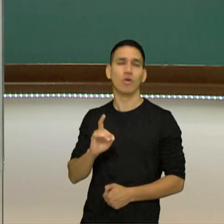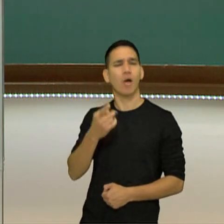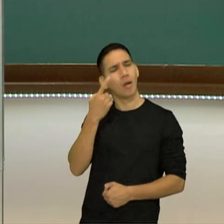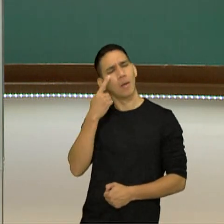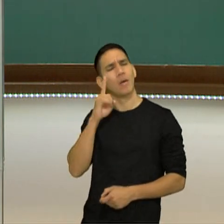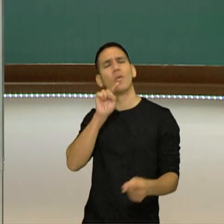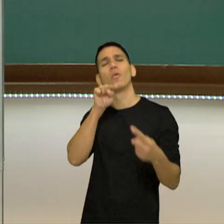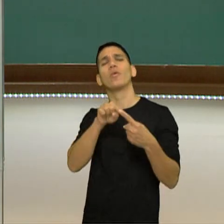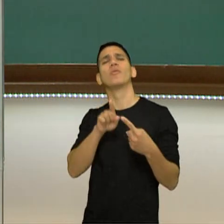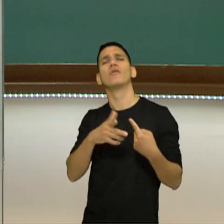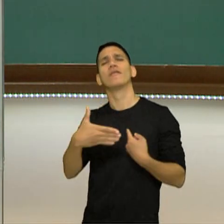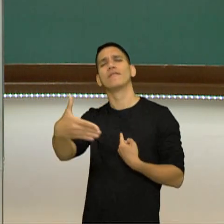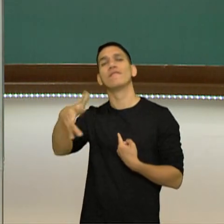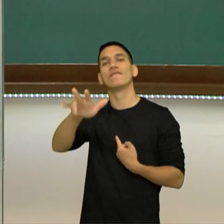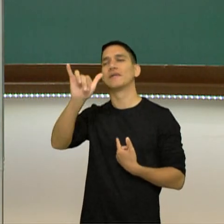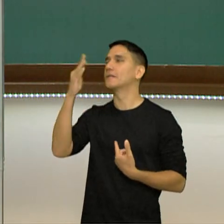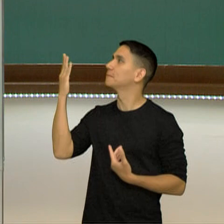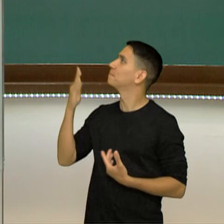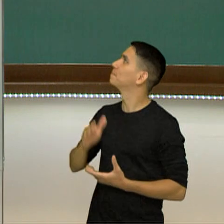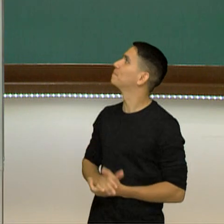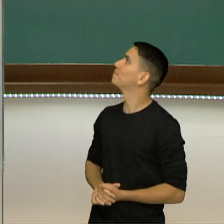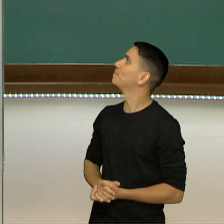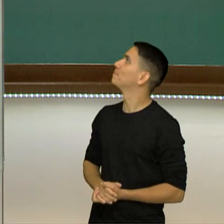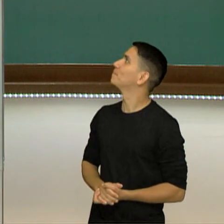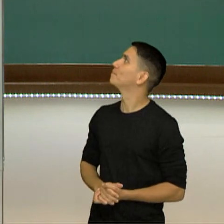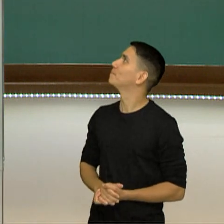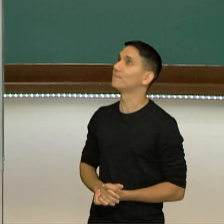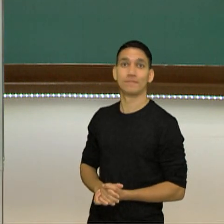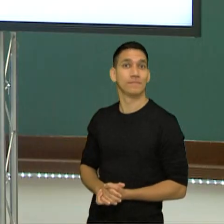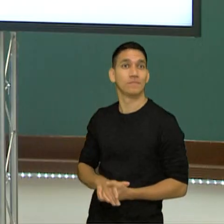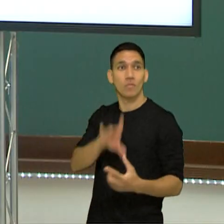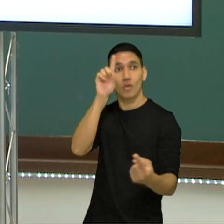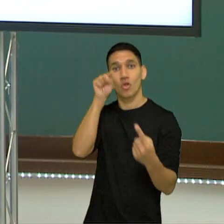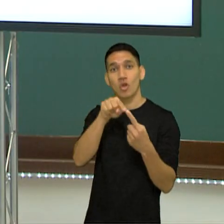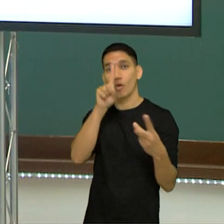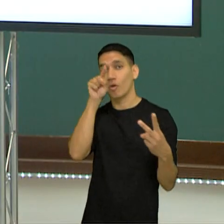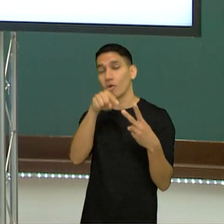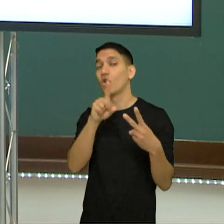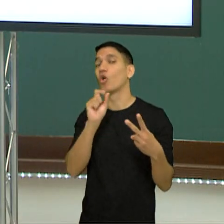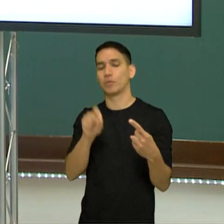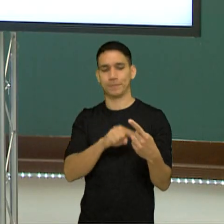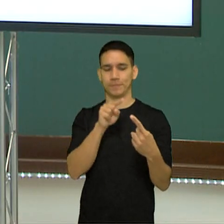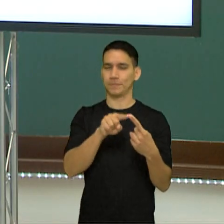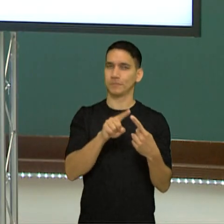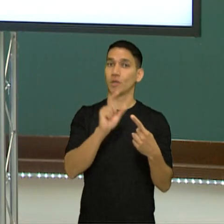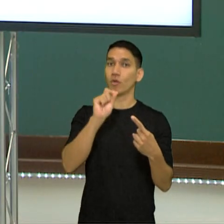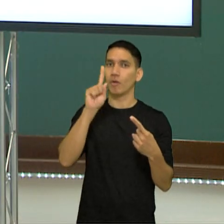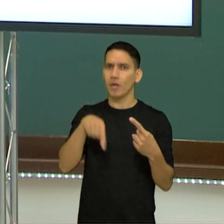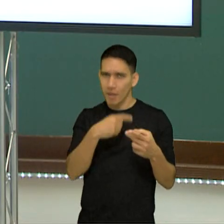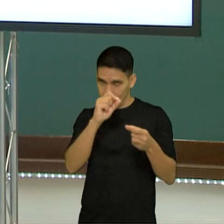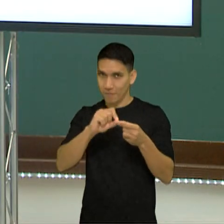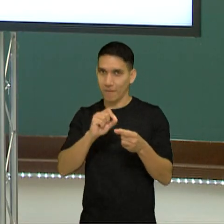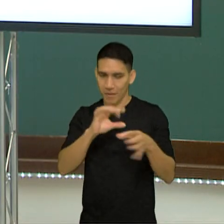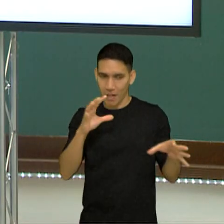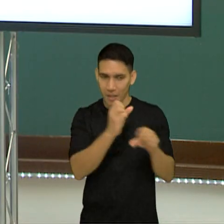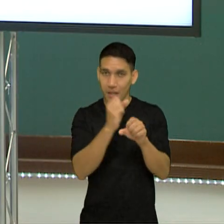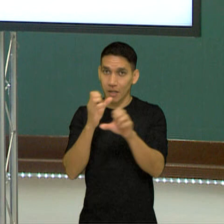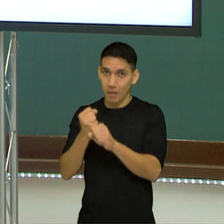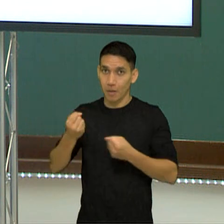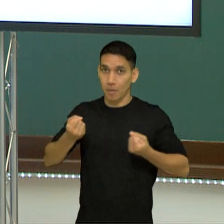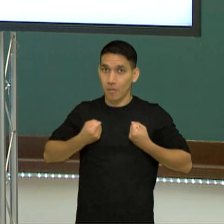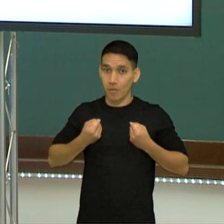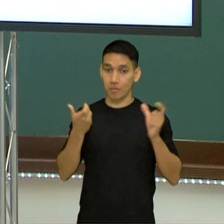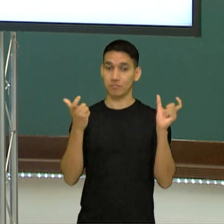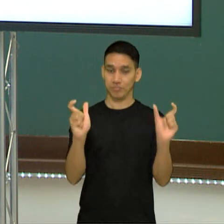os objetivos da nossa aula de hoje e os objetivos da nossa aulas são efetuar adição algébrica de